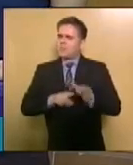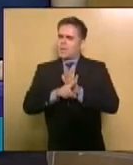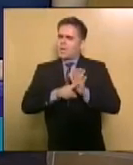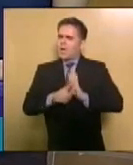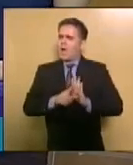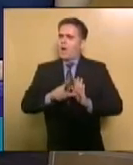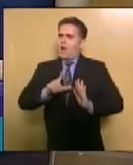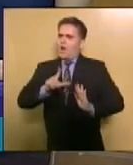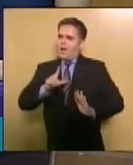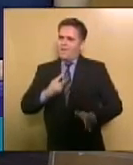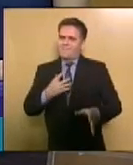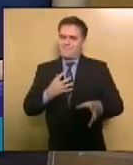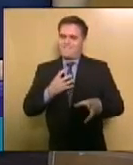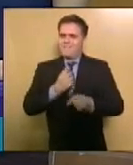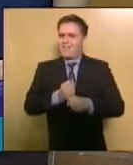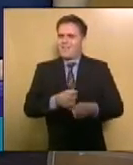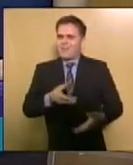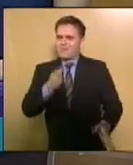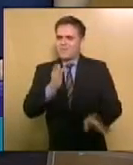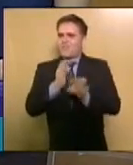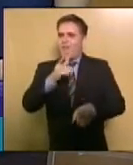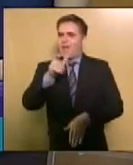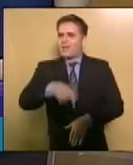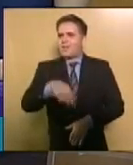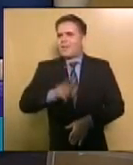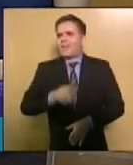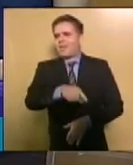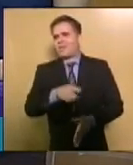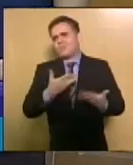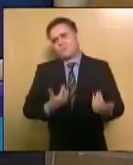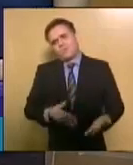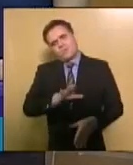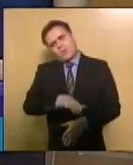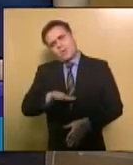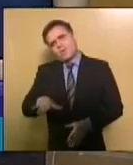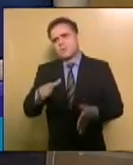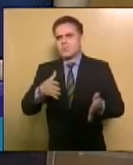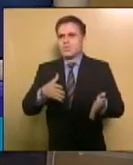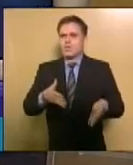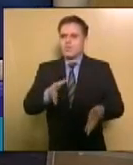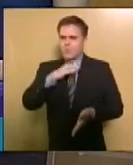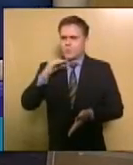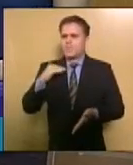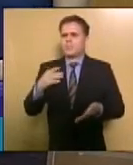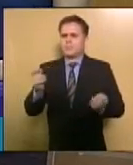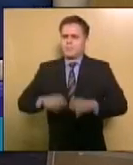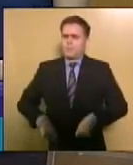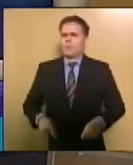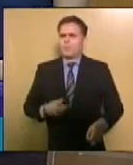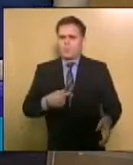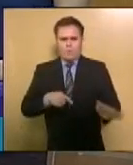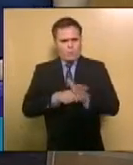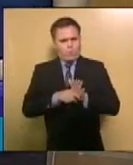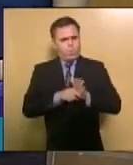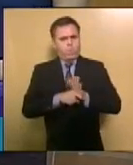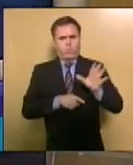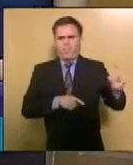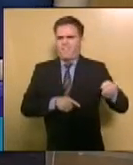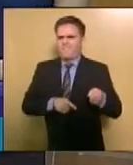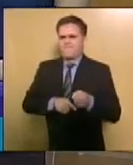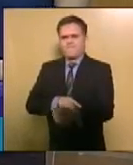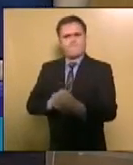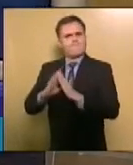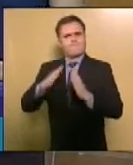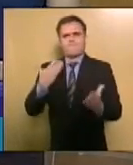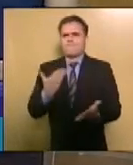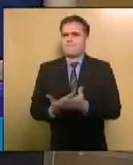pra gente olhar sobretudo quem é aquela Juventude aquela criança Aquela aquele jovem que tá lá hoje e botá sobretudo dentro da escola